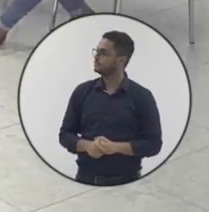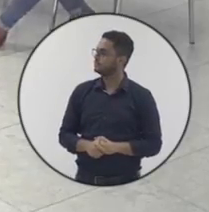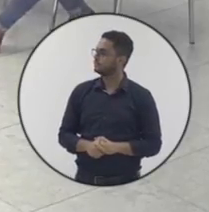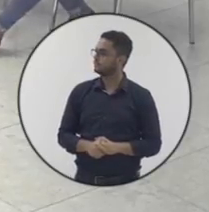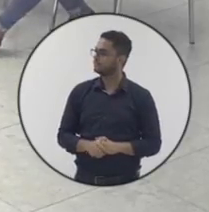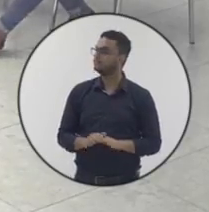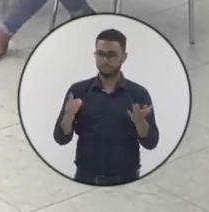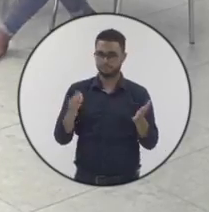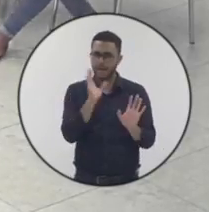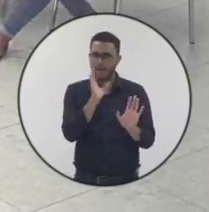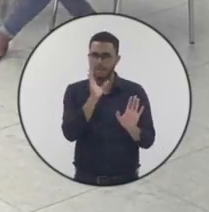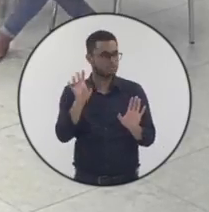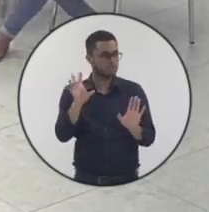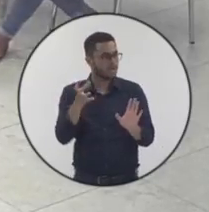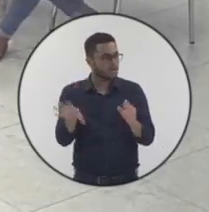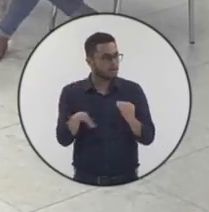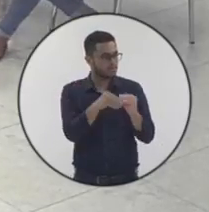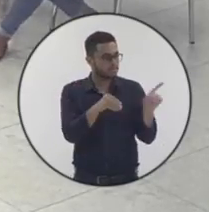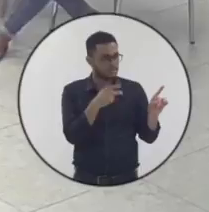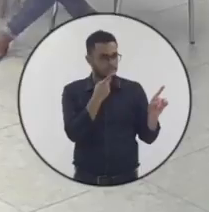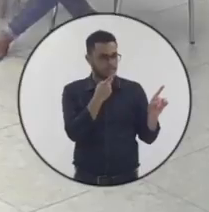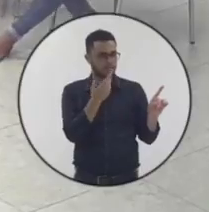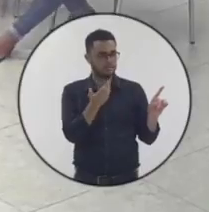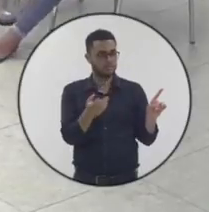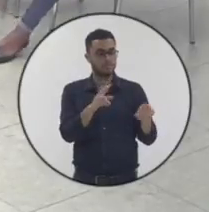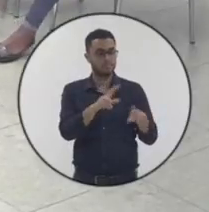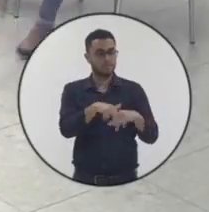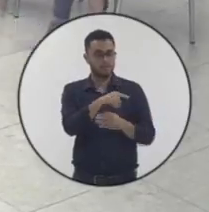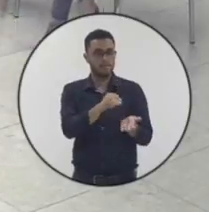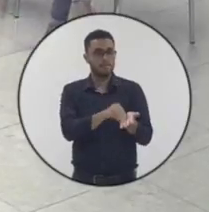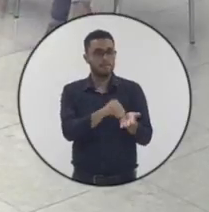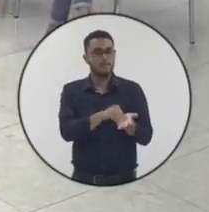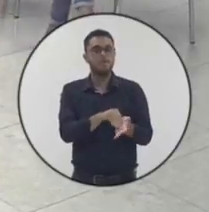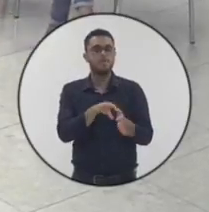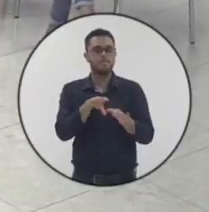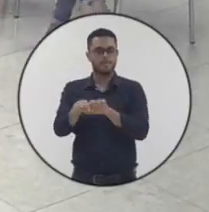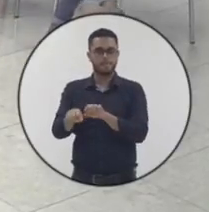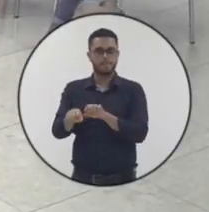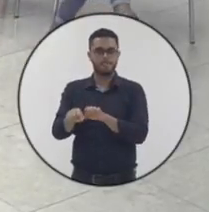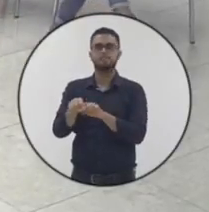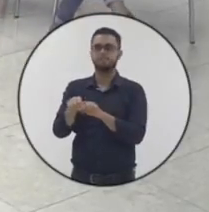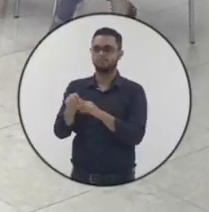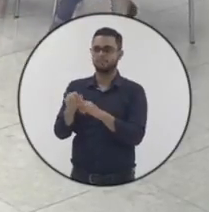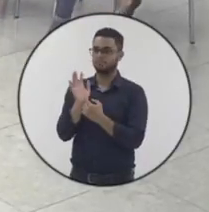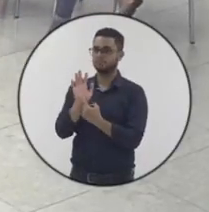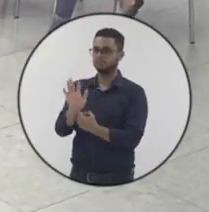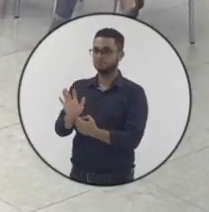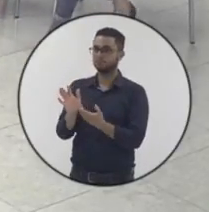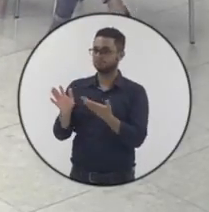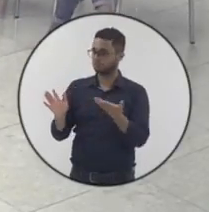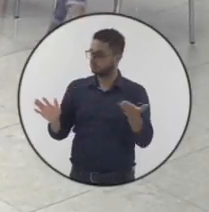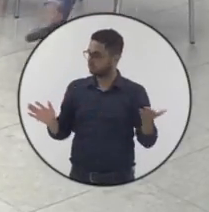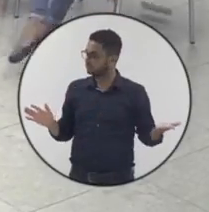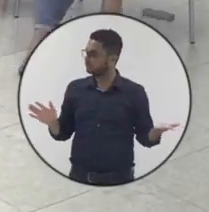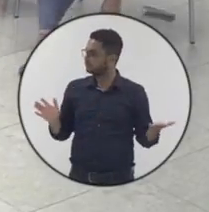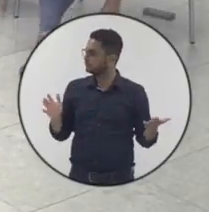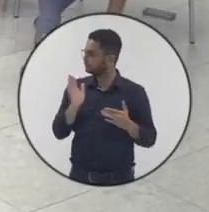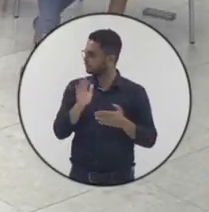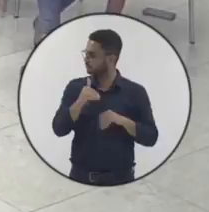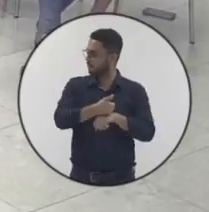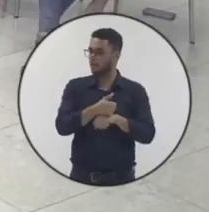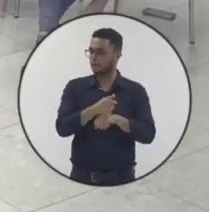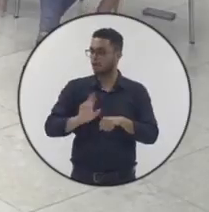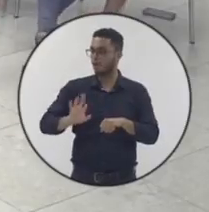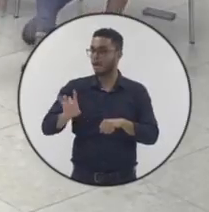É bem breve, é só para complementar o que elas falaram. Essa ausência de formação faz com que esse profissional, não só na assistência